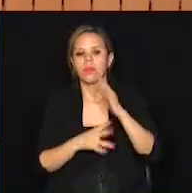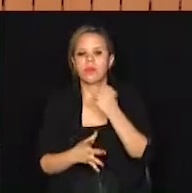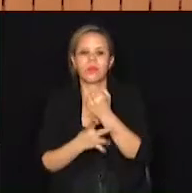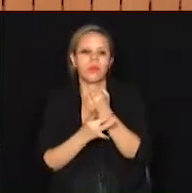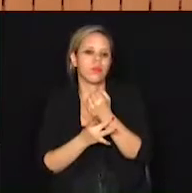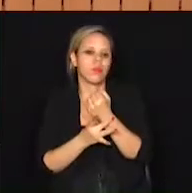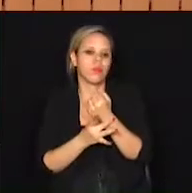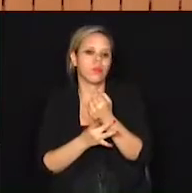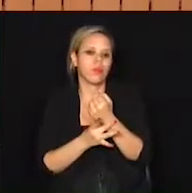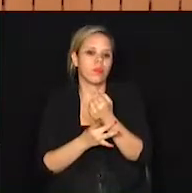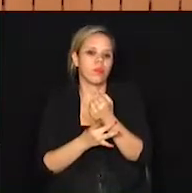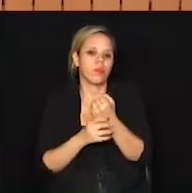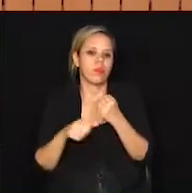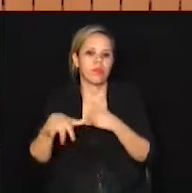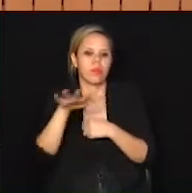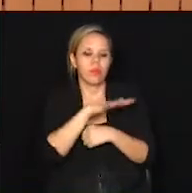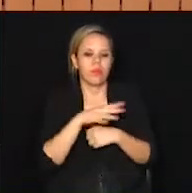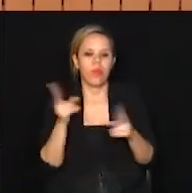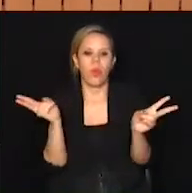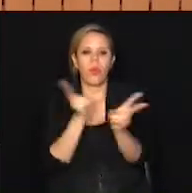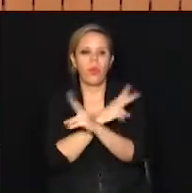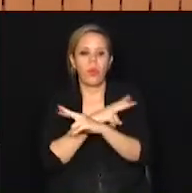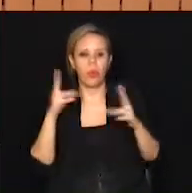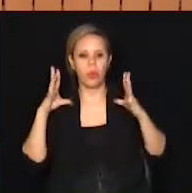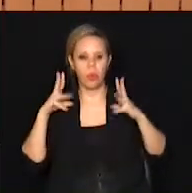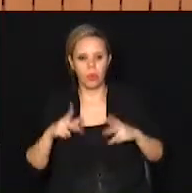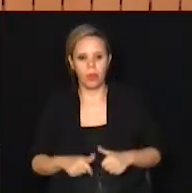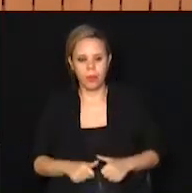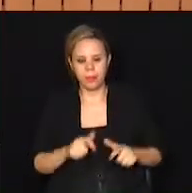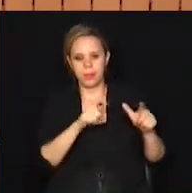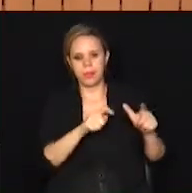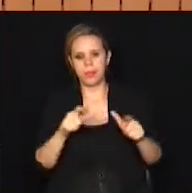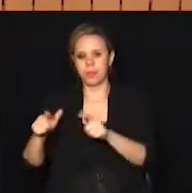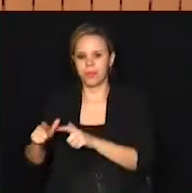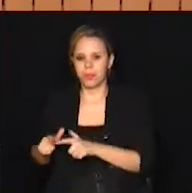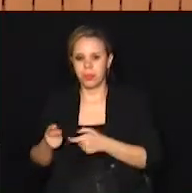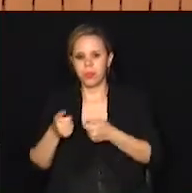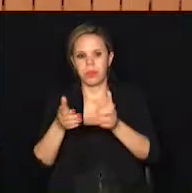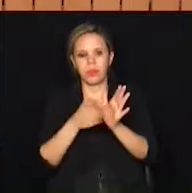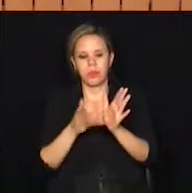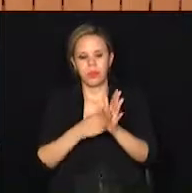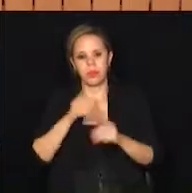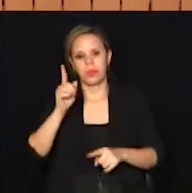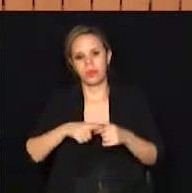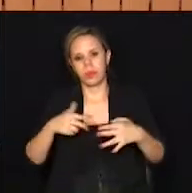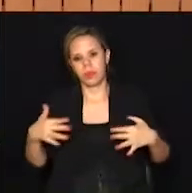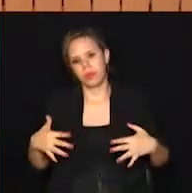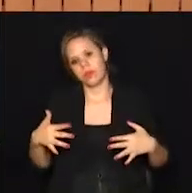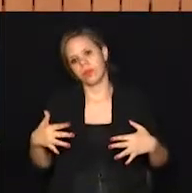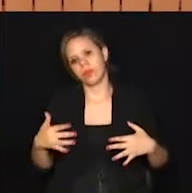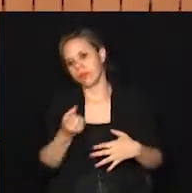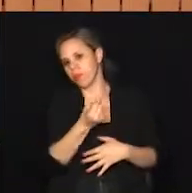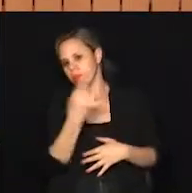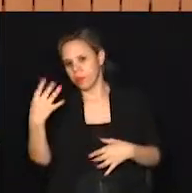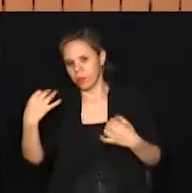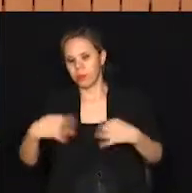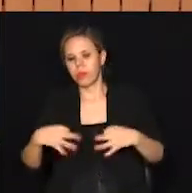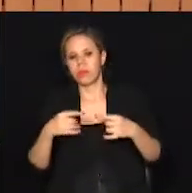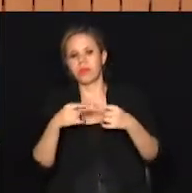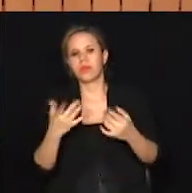segurança, como ambientes ventilados, higienização dos ambientes e oferta de equipamentos e materiais na quantidade